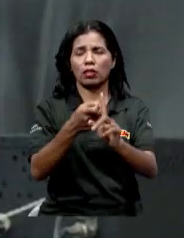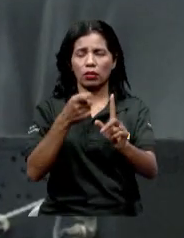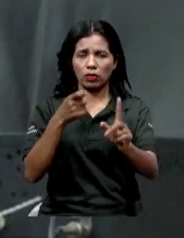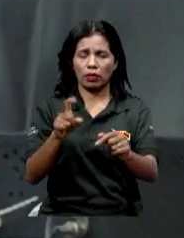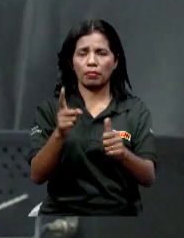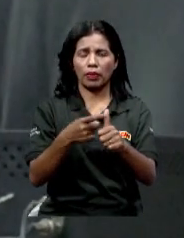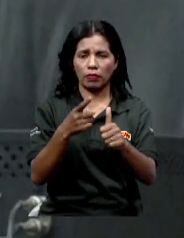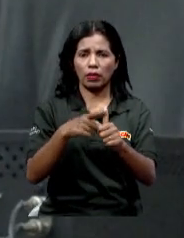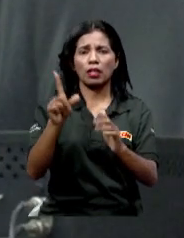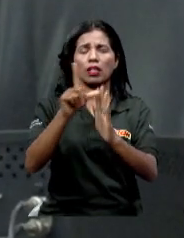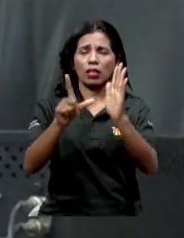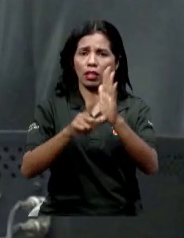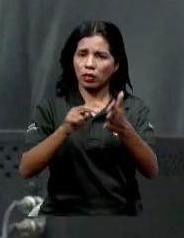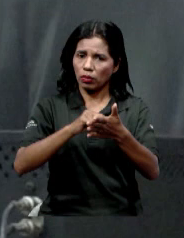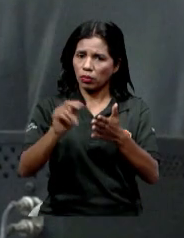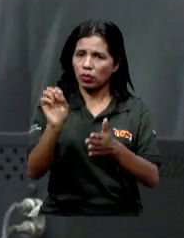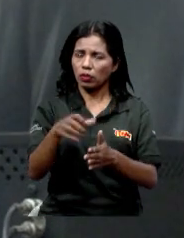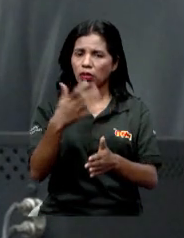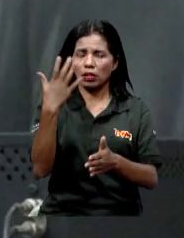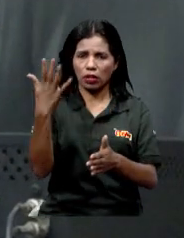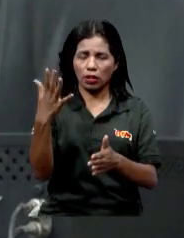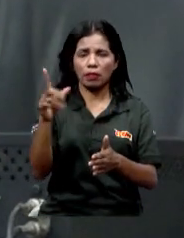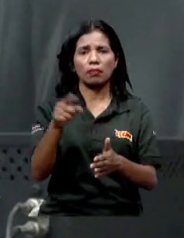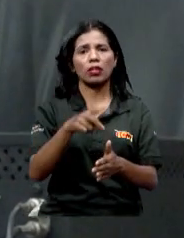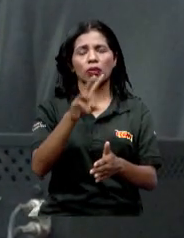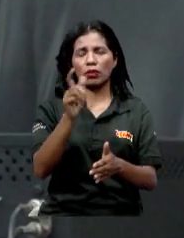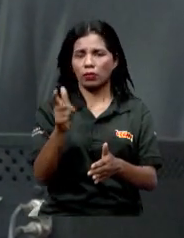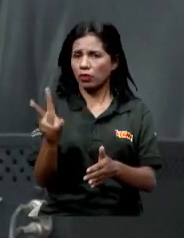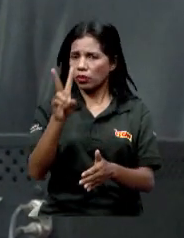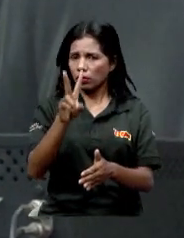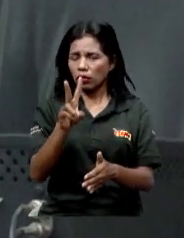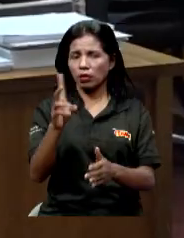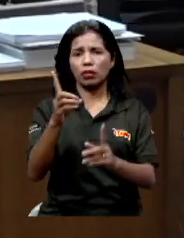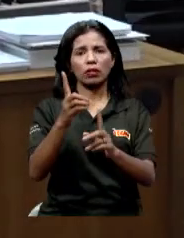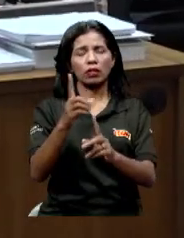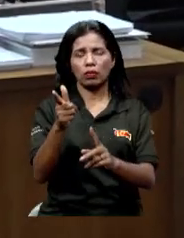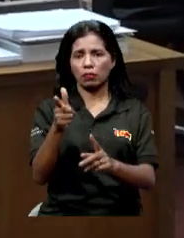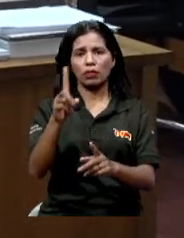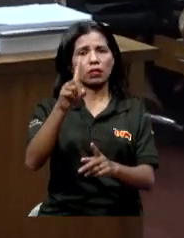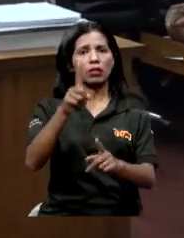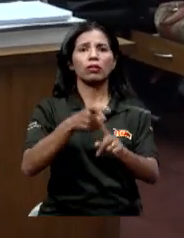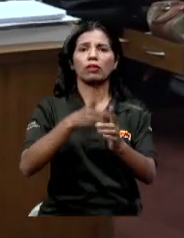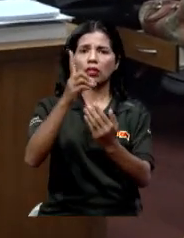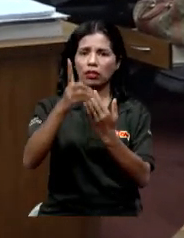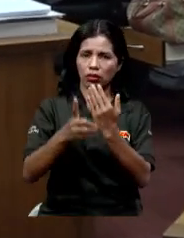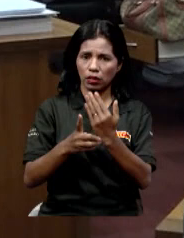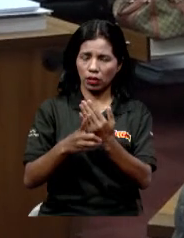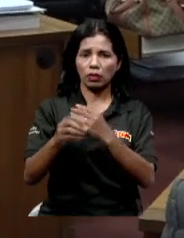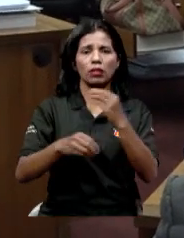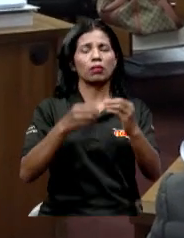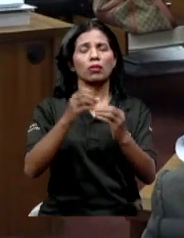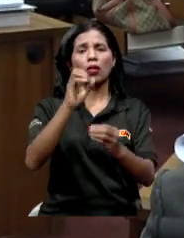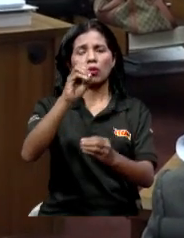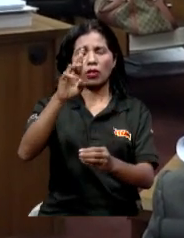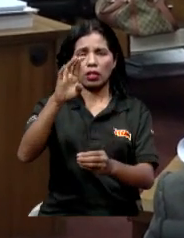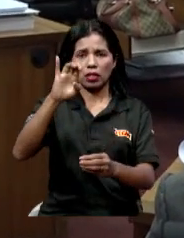rulo, ba lei número 1905, bararing rua rua 1905, lorong rua 1905, fulan dezembro, com a orçamento